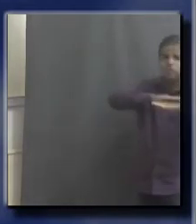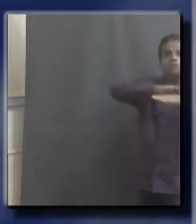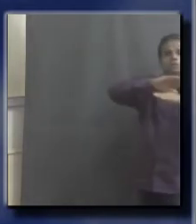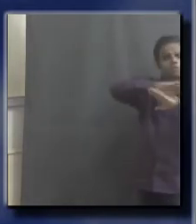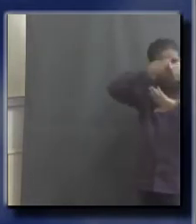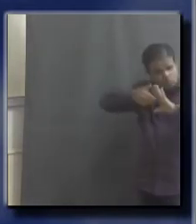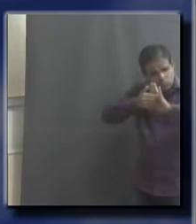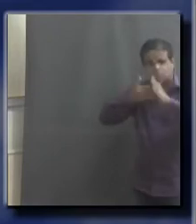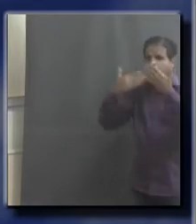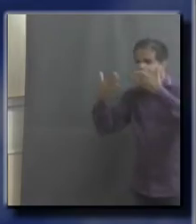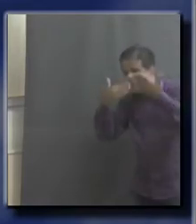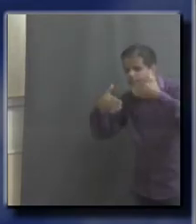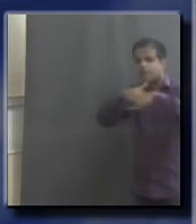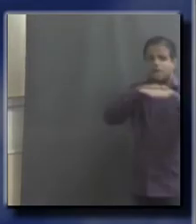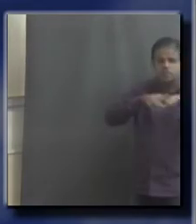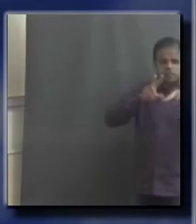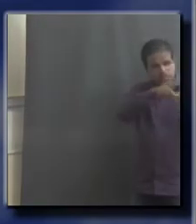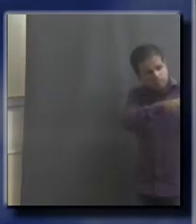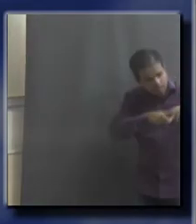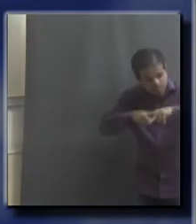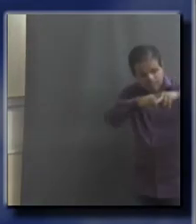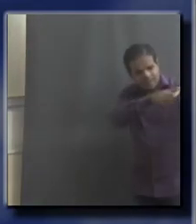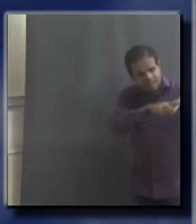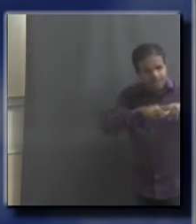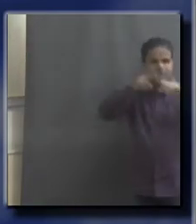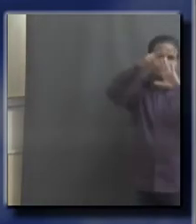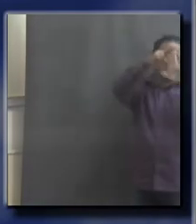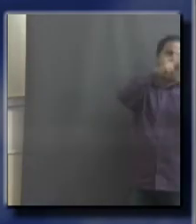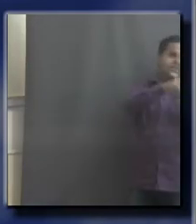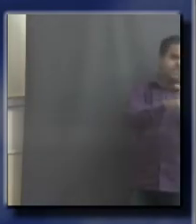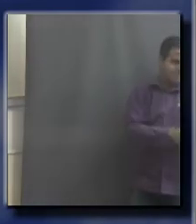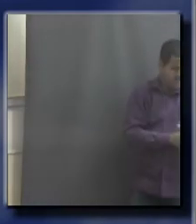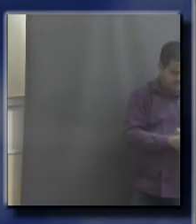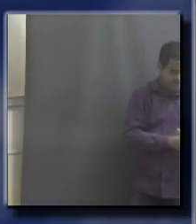os momentos do processo de revisão das diretrizes.